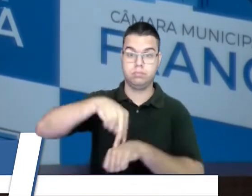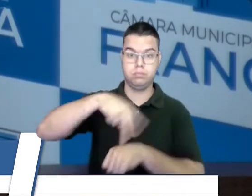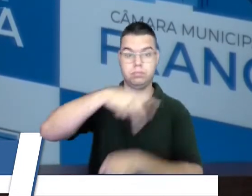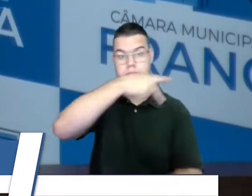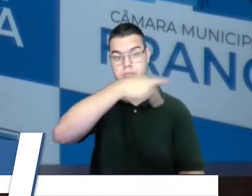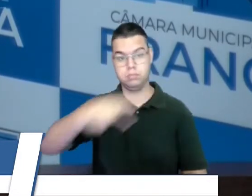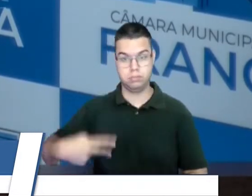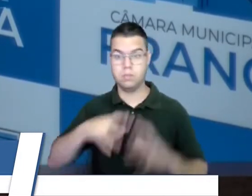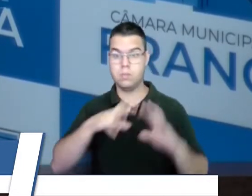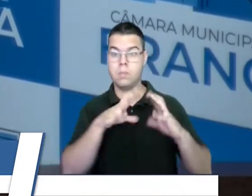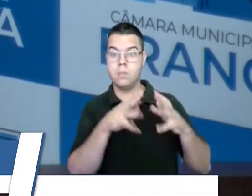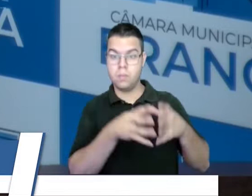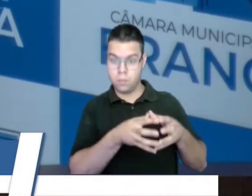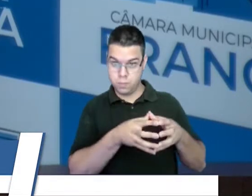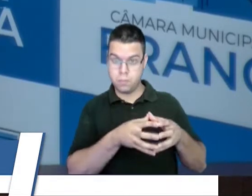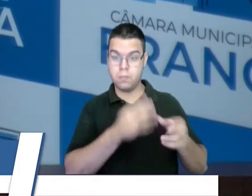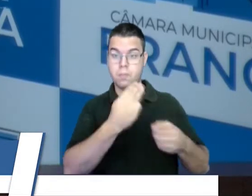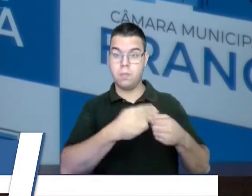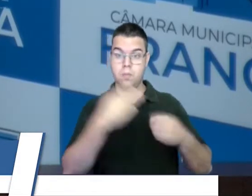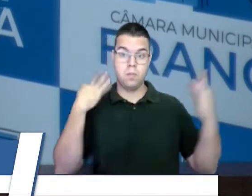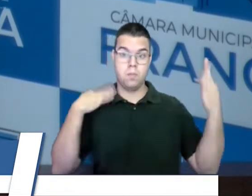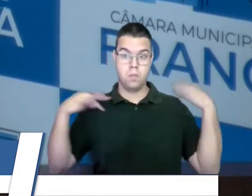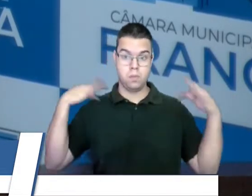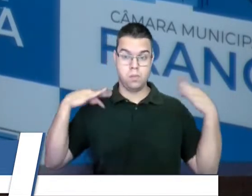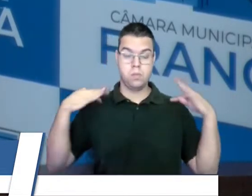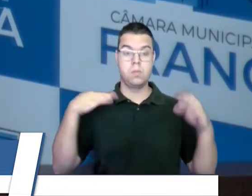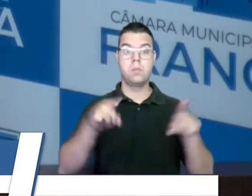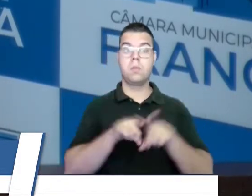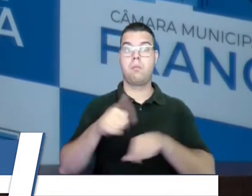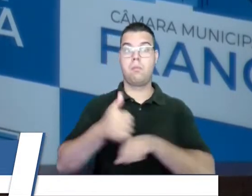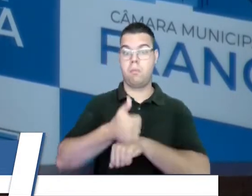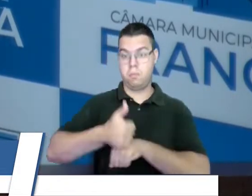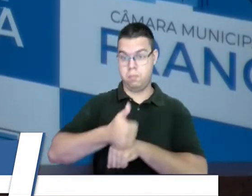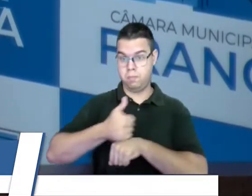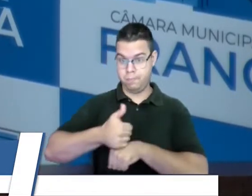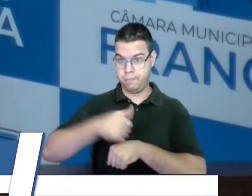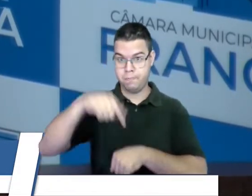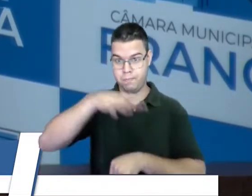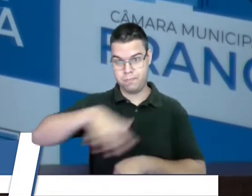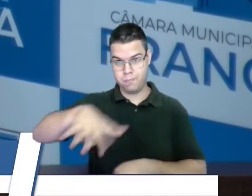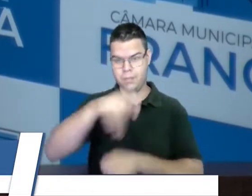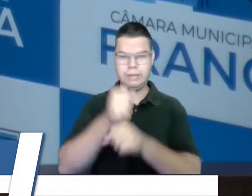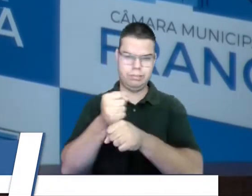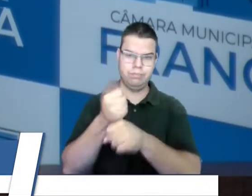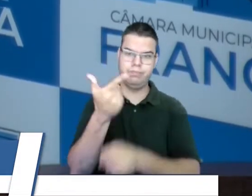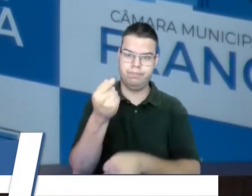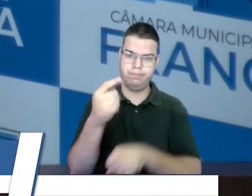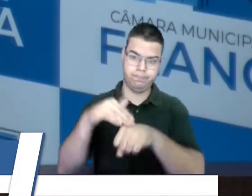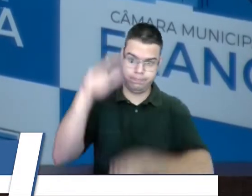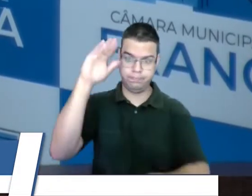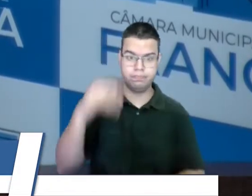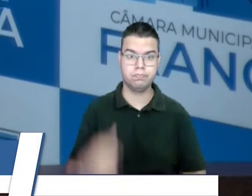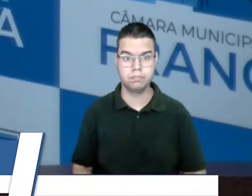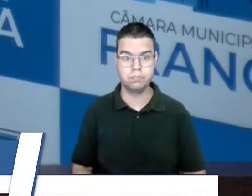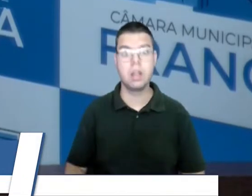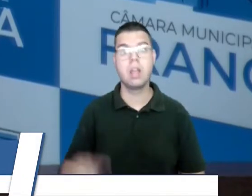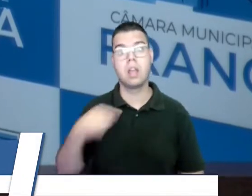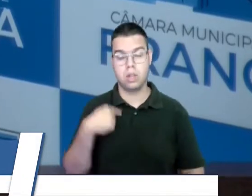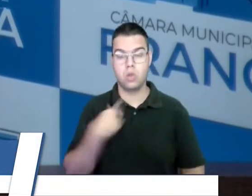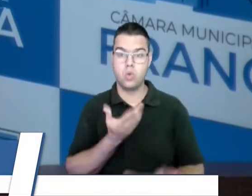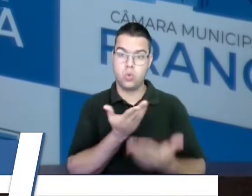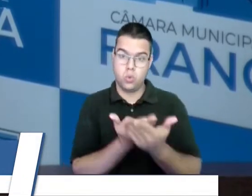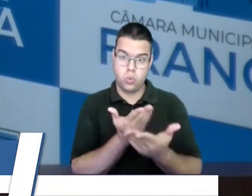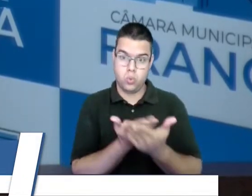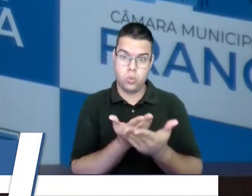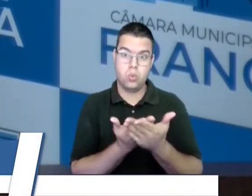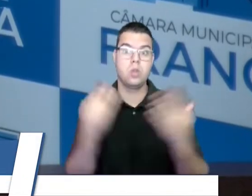Conselho Municipal de Turismo e profissional na área há mais de 20 anos. Eu sou turismóloga, mestre em